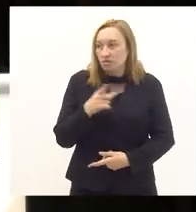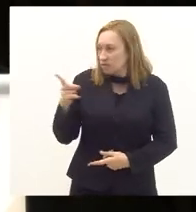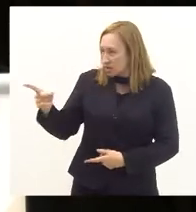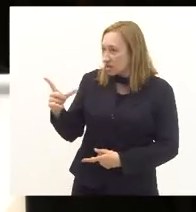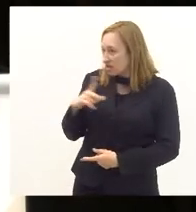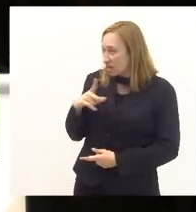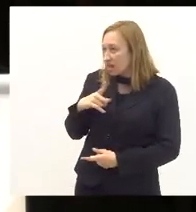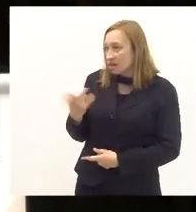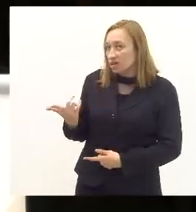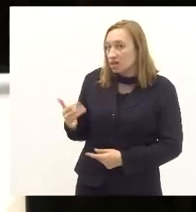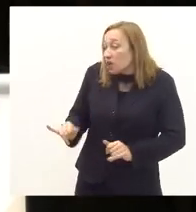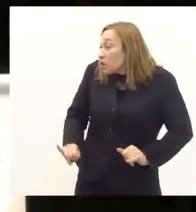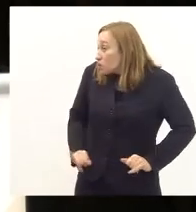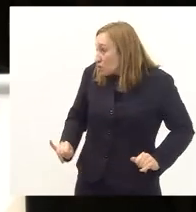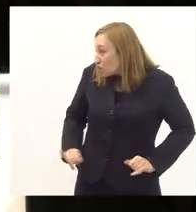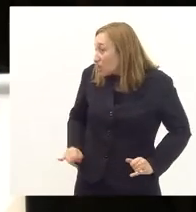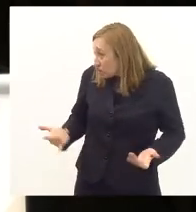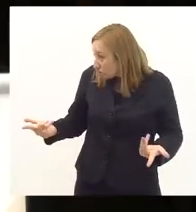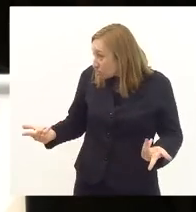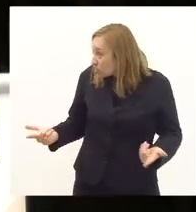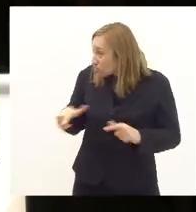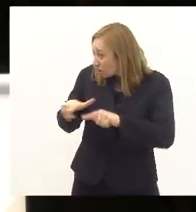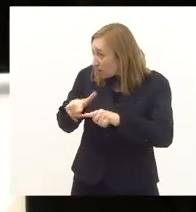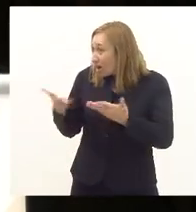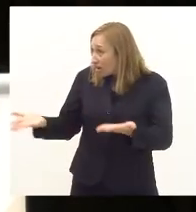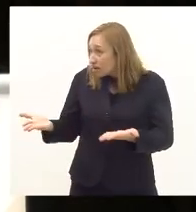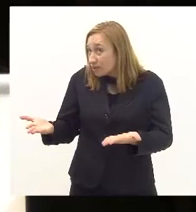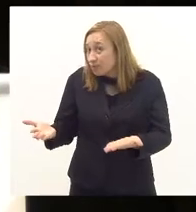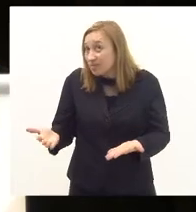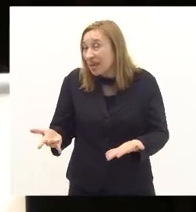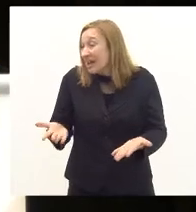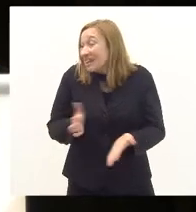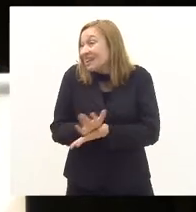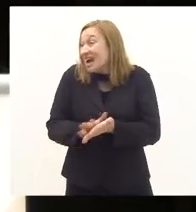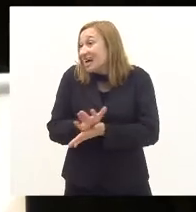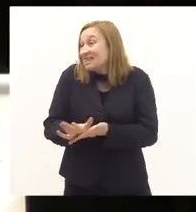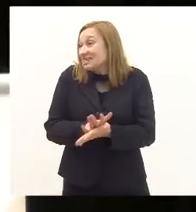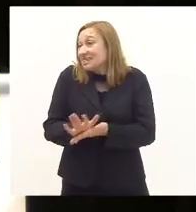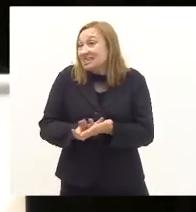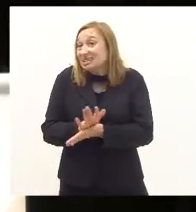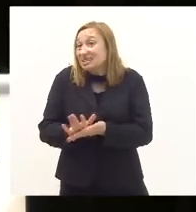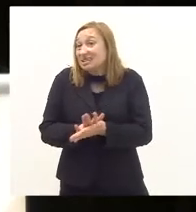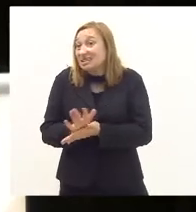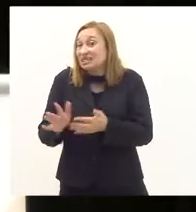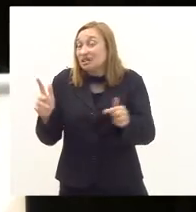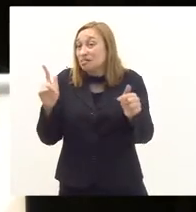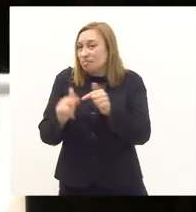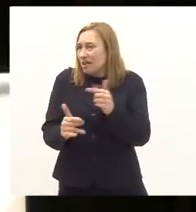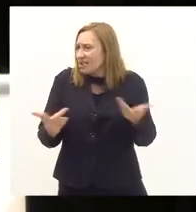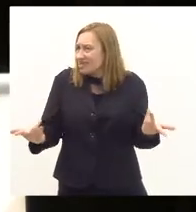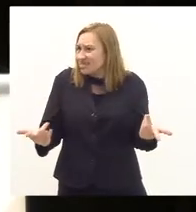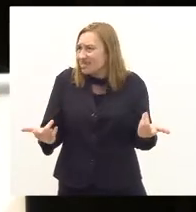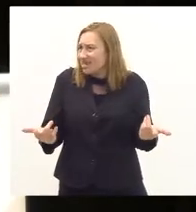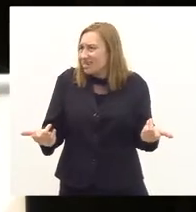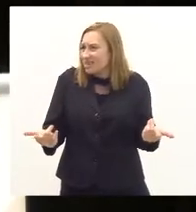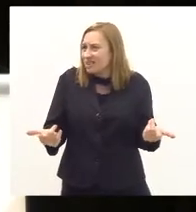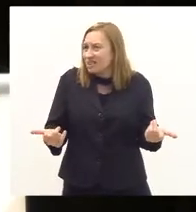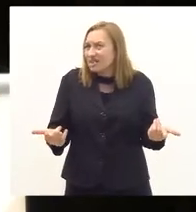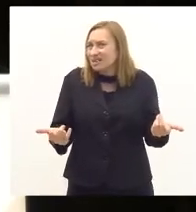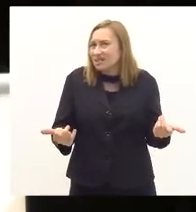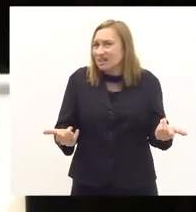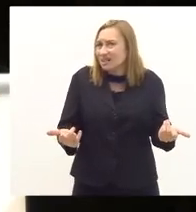tenha sido tratado dessa forma, não tem nada que justifique alguém ser desrespeitado na